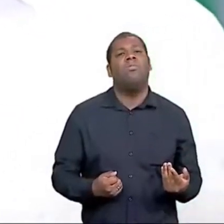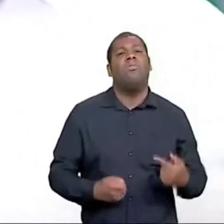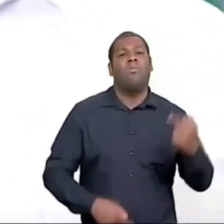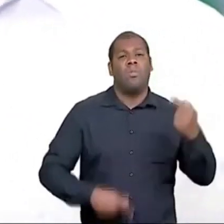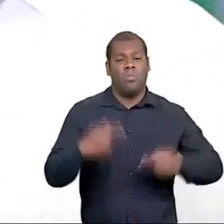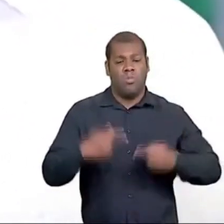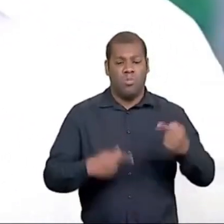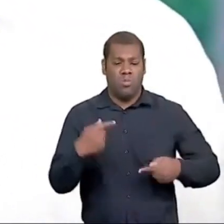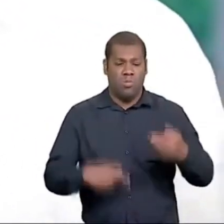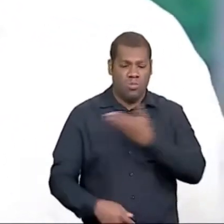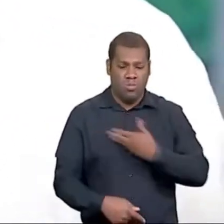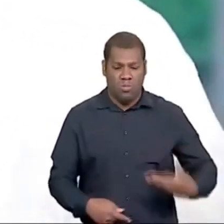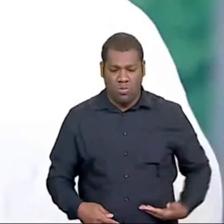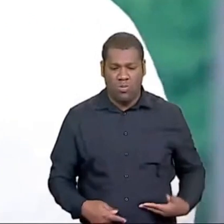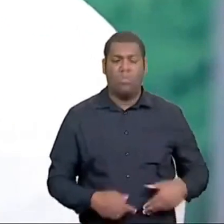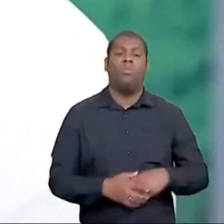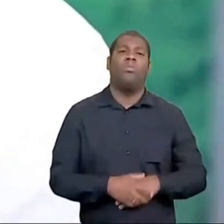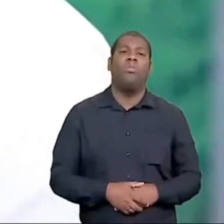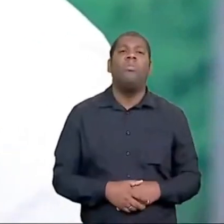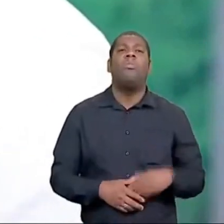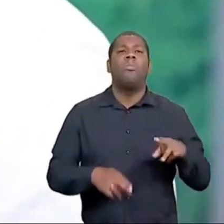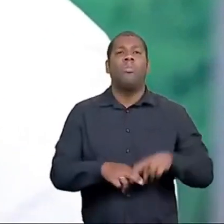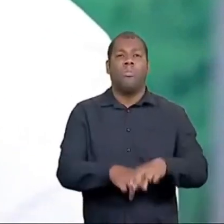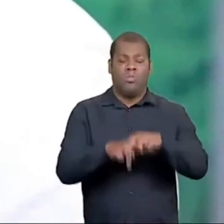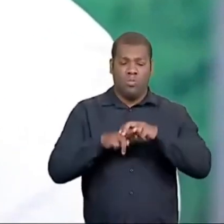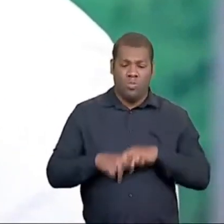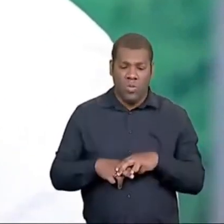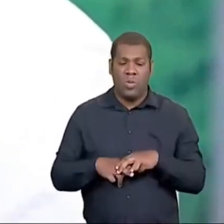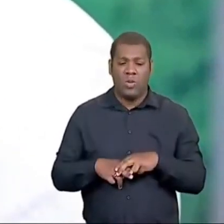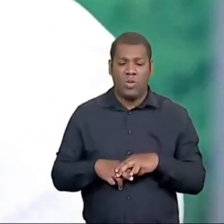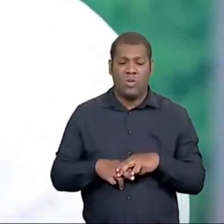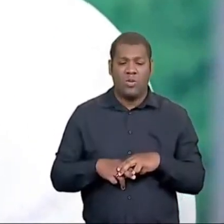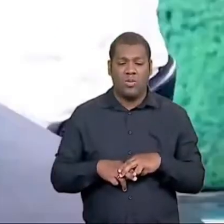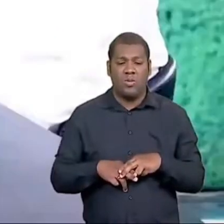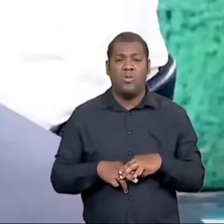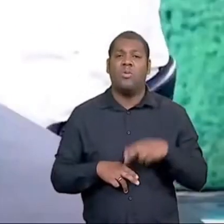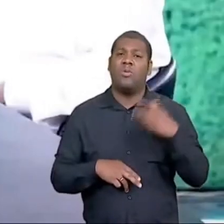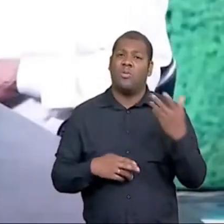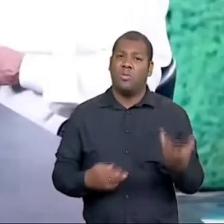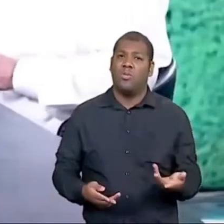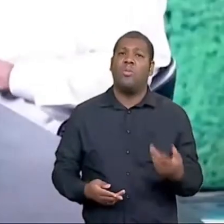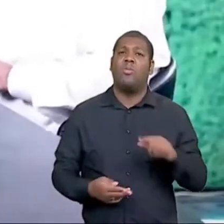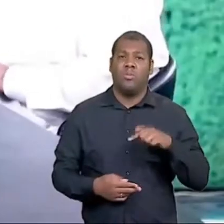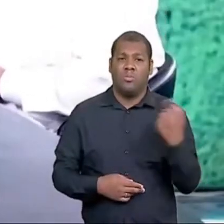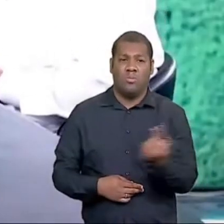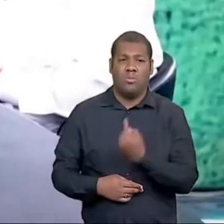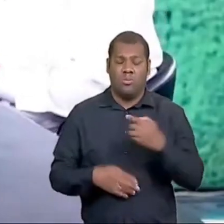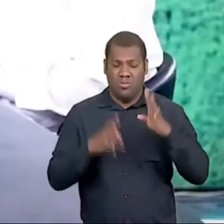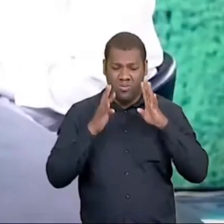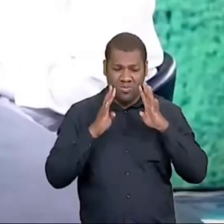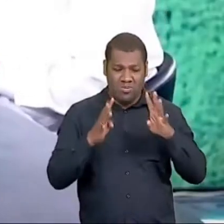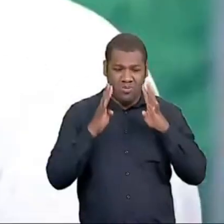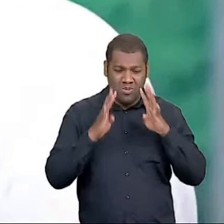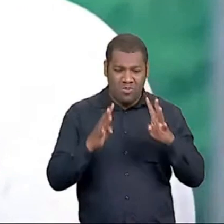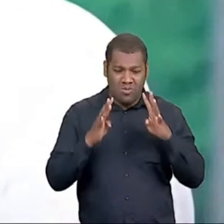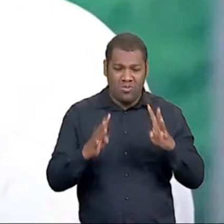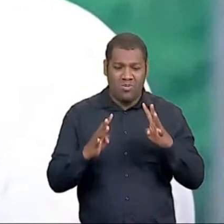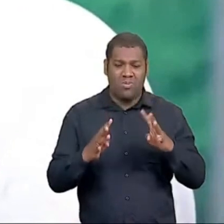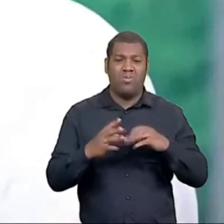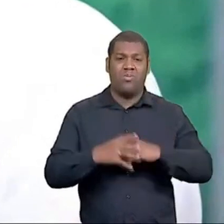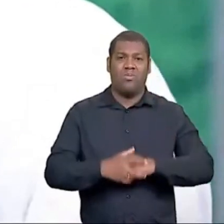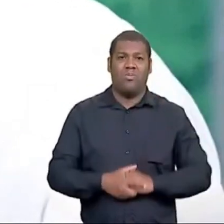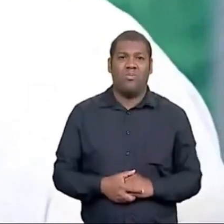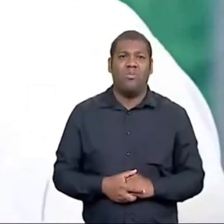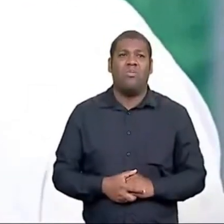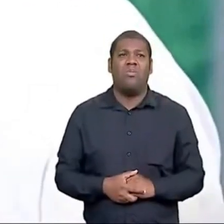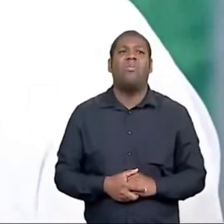Por isso, Garcia, você vai ter muito mais serviço do que você imaginava, porque vai ter muita coisa para o movimento popular